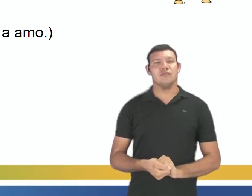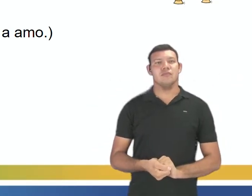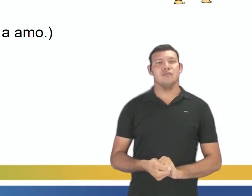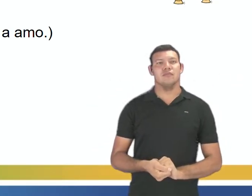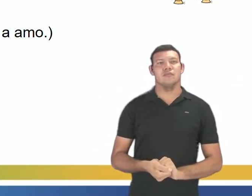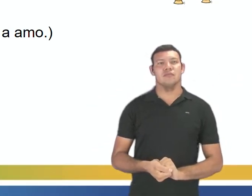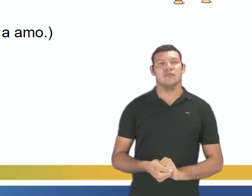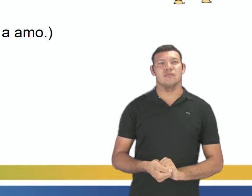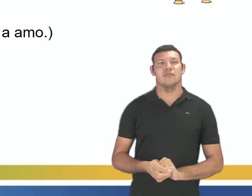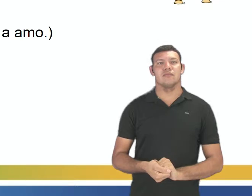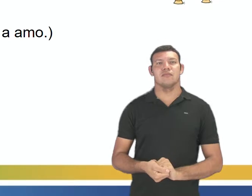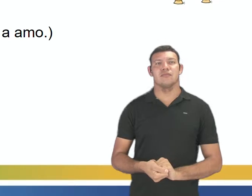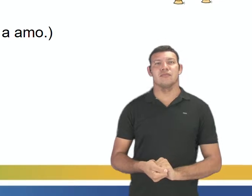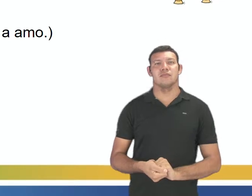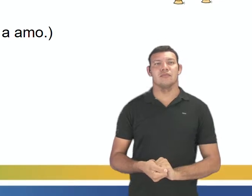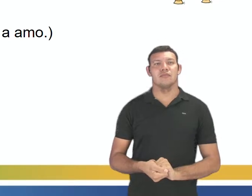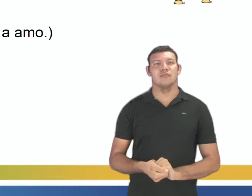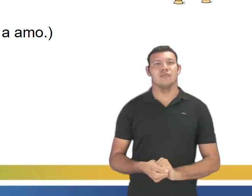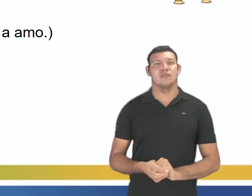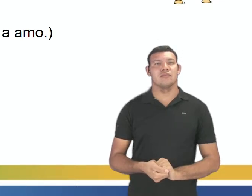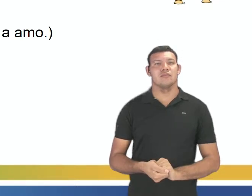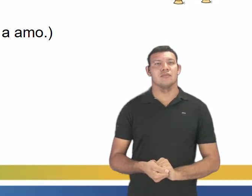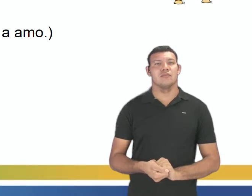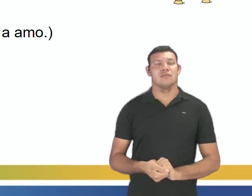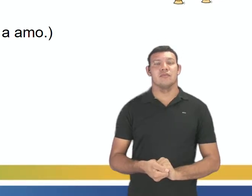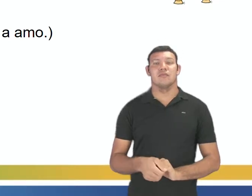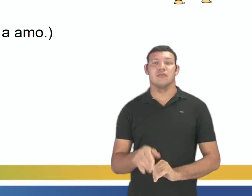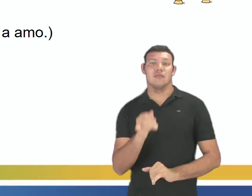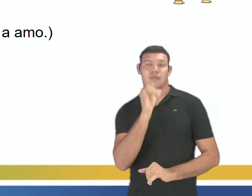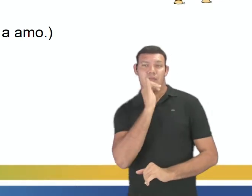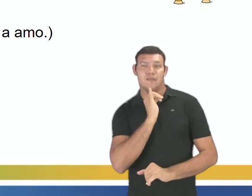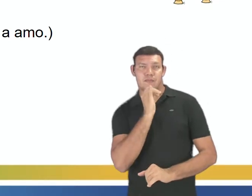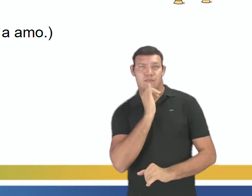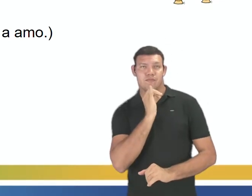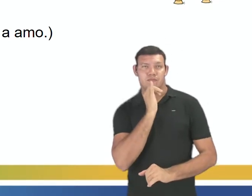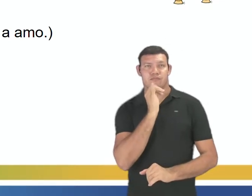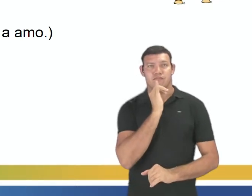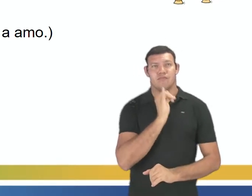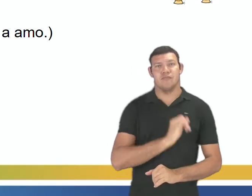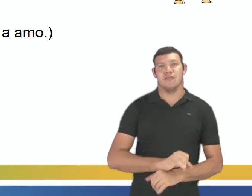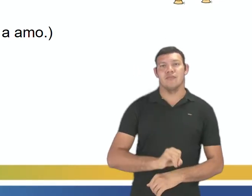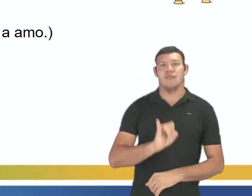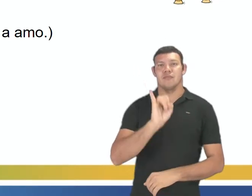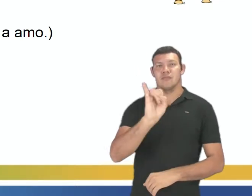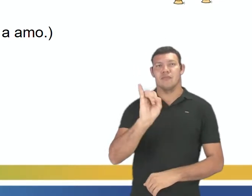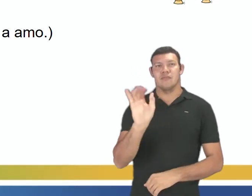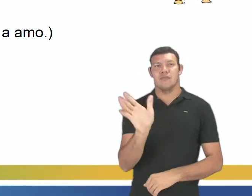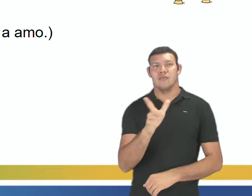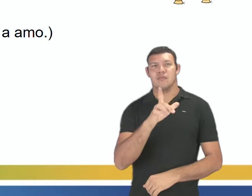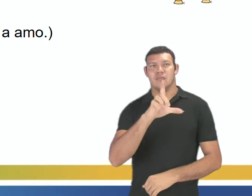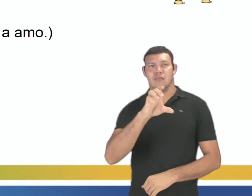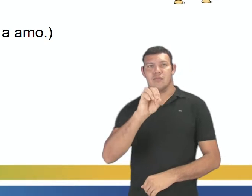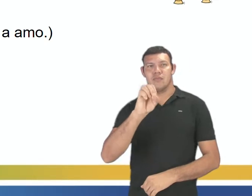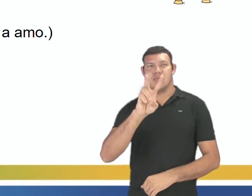exemplo grátis ali do ladinho, I love my mom. Em português, eu amo a minha